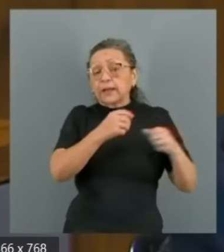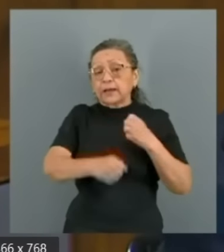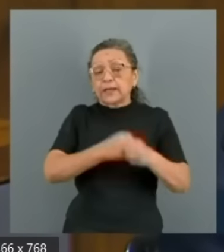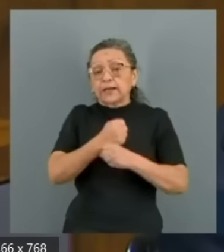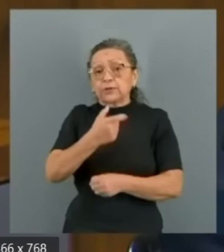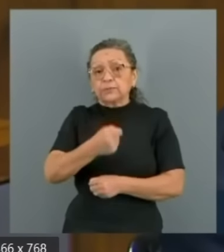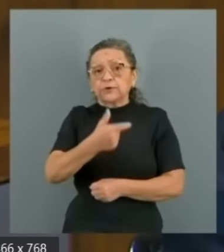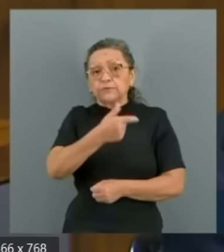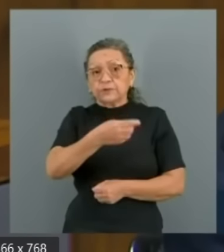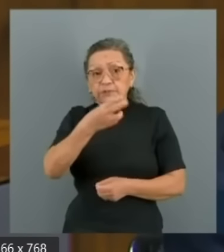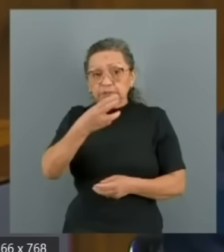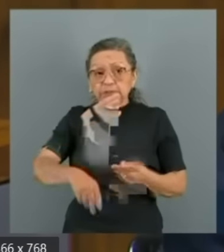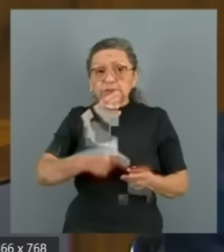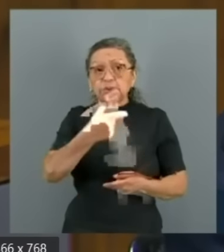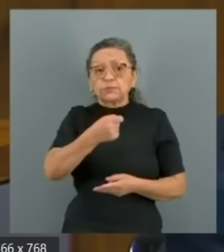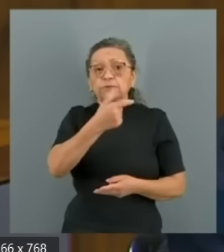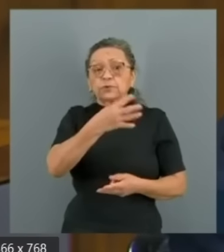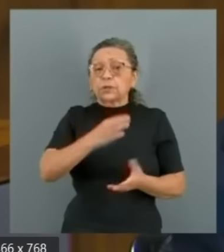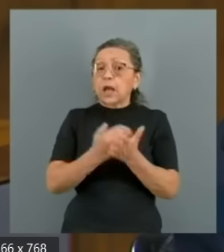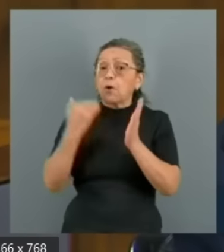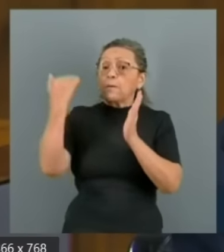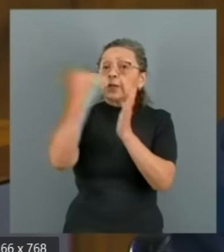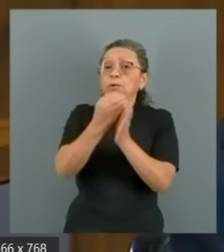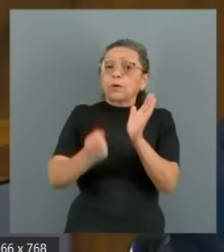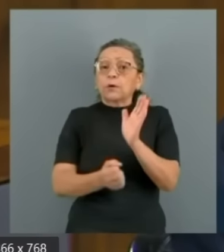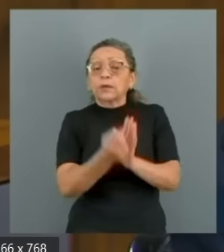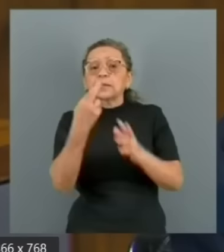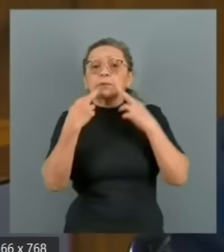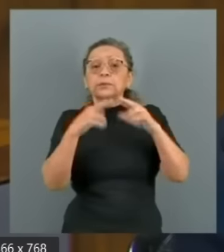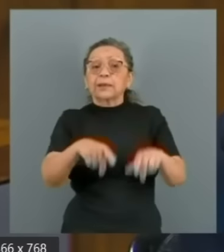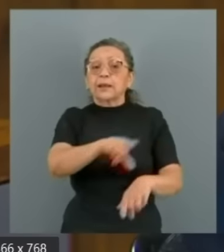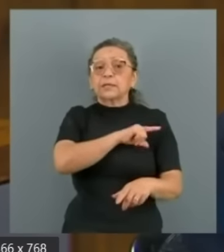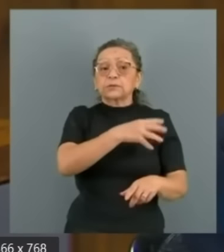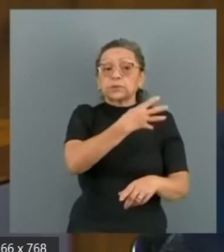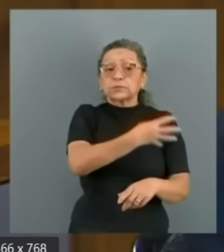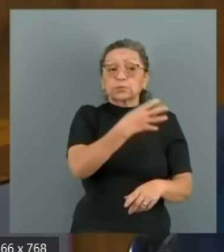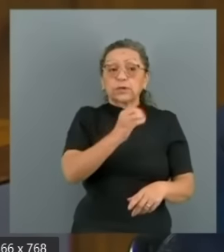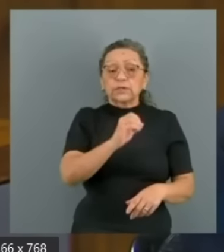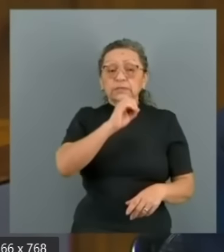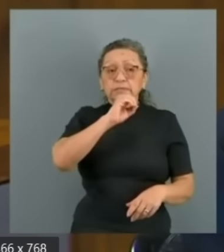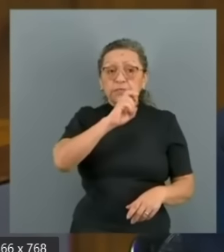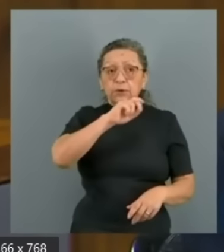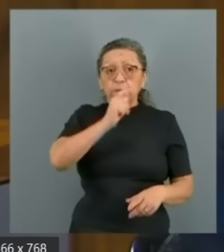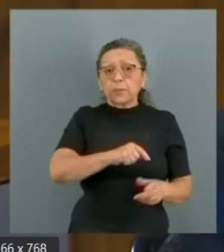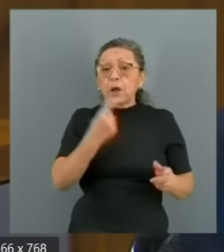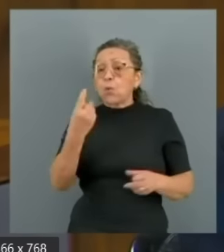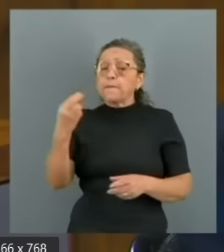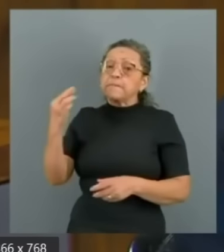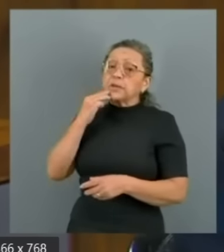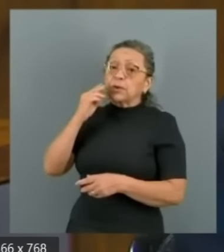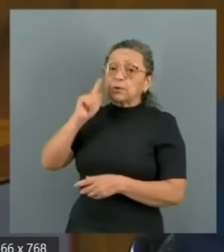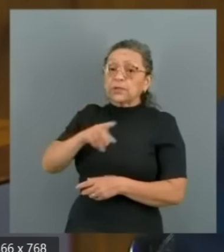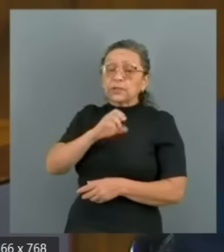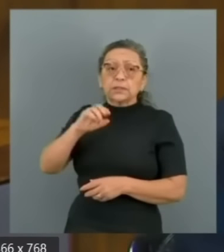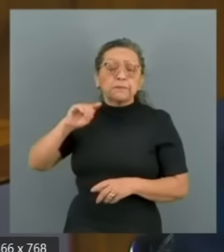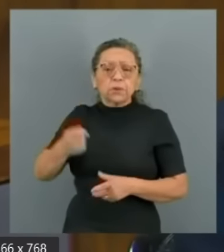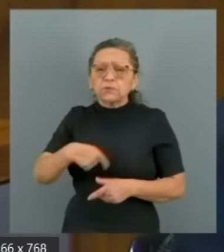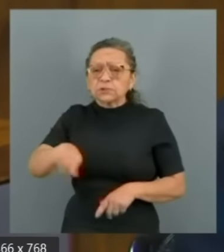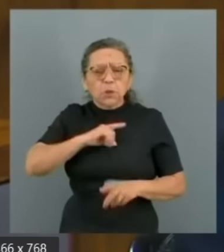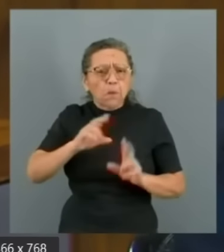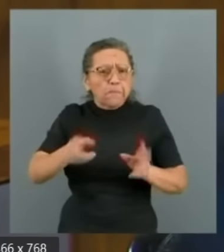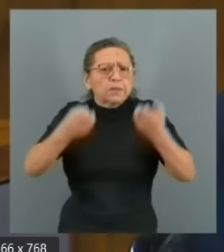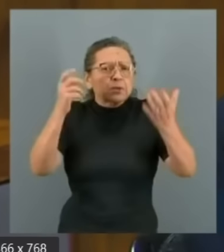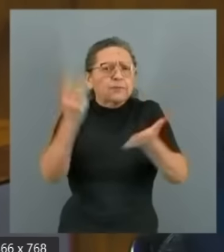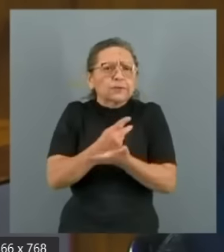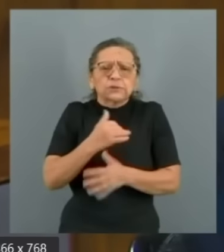em 24, aumentou o número de reclamações de 445 mil para 1.500.000 e o senhor não se apercebeu do que estava